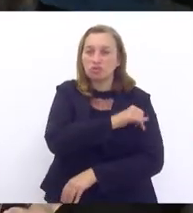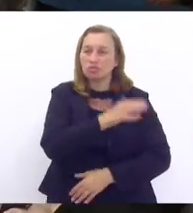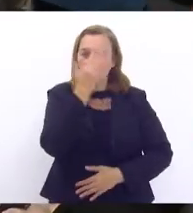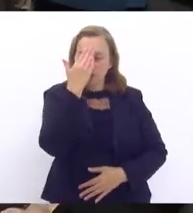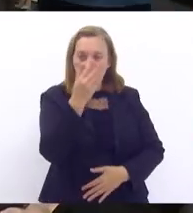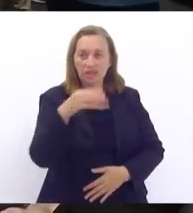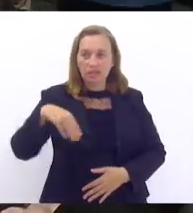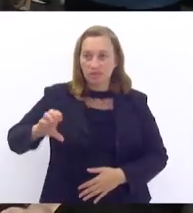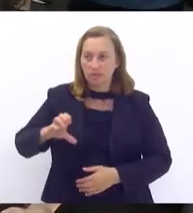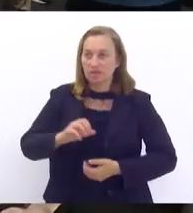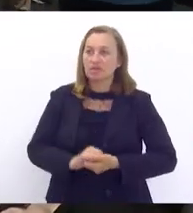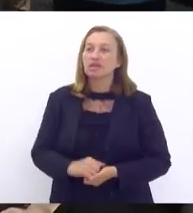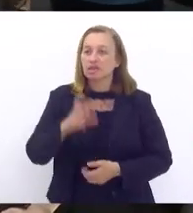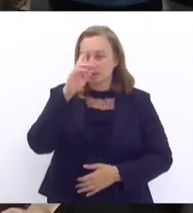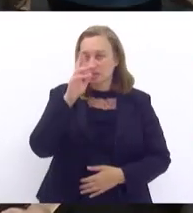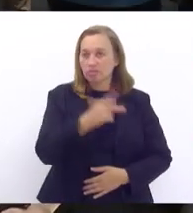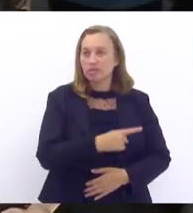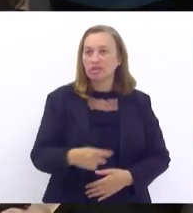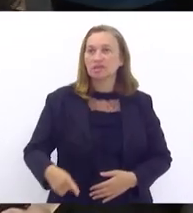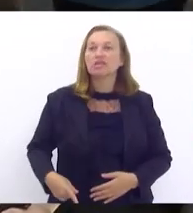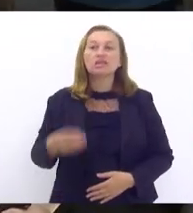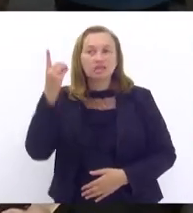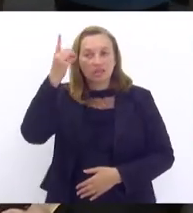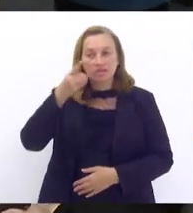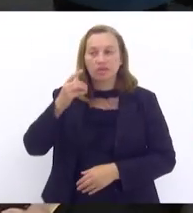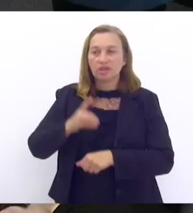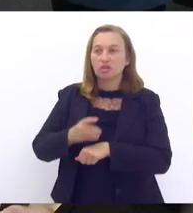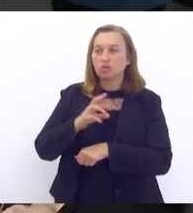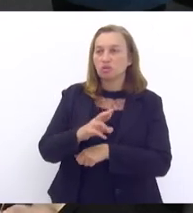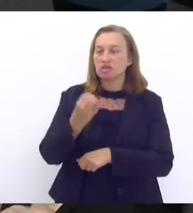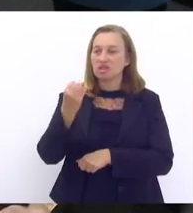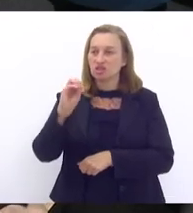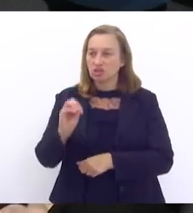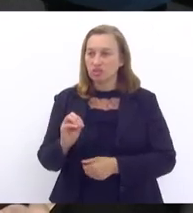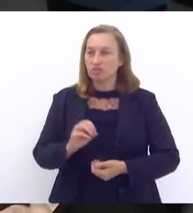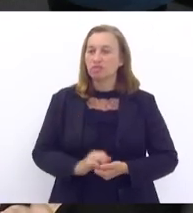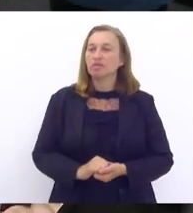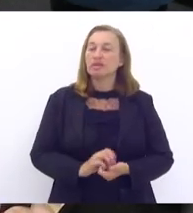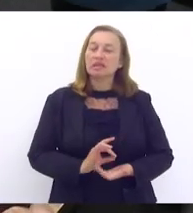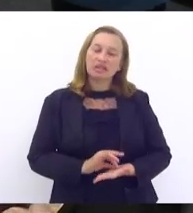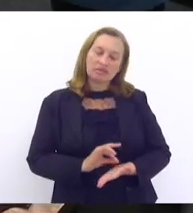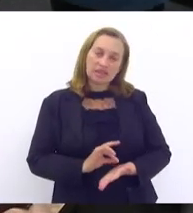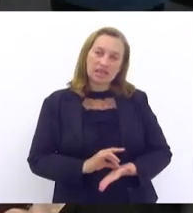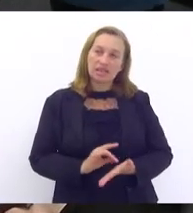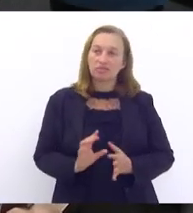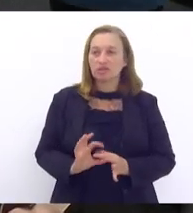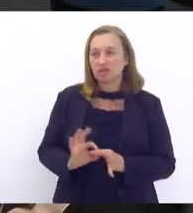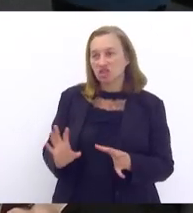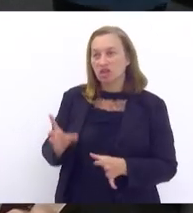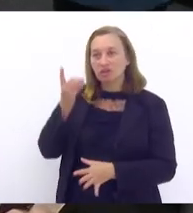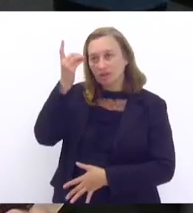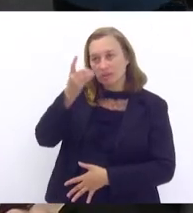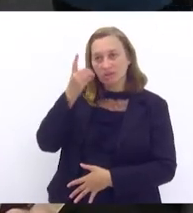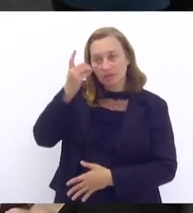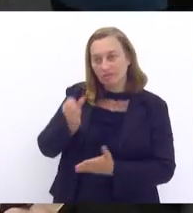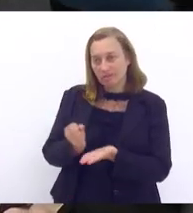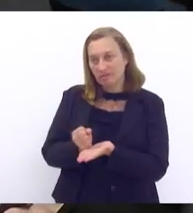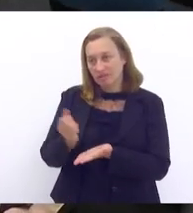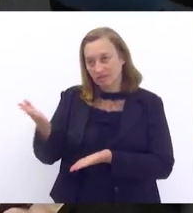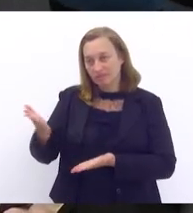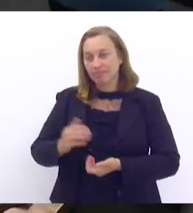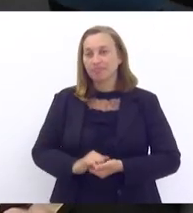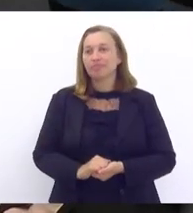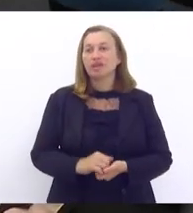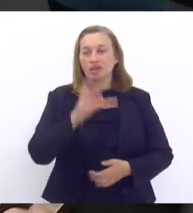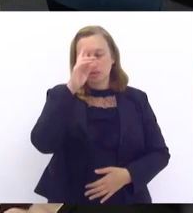Mink. Senhor presidente. Deputado doutor Serginho, por favor, irmão. Na verdade, vou dar prioridade aqui ao deputado Malafaia.